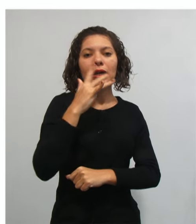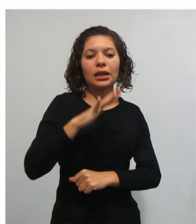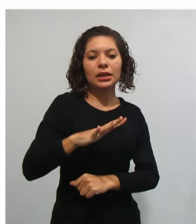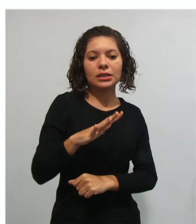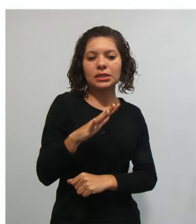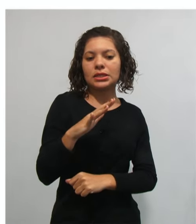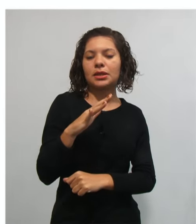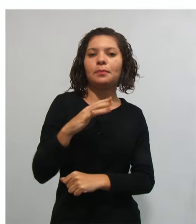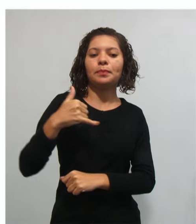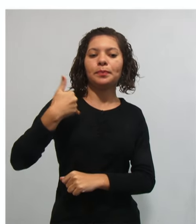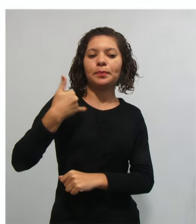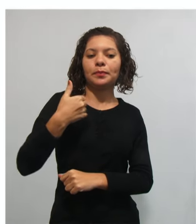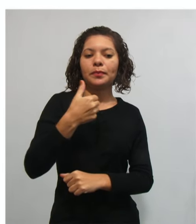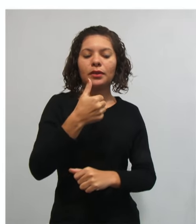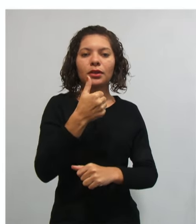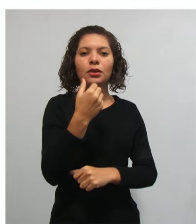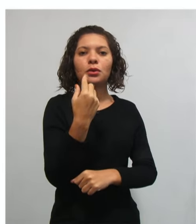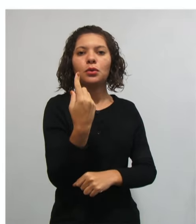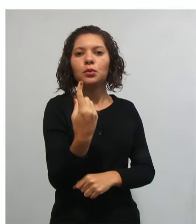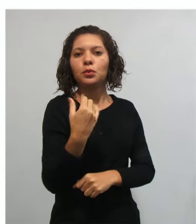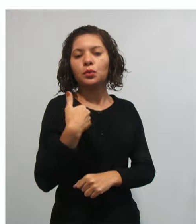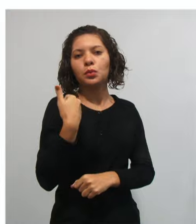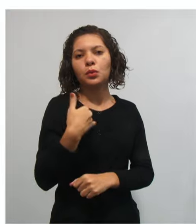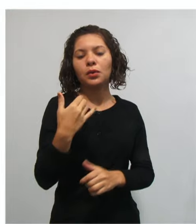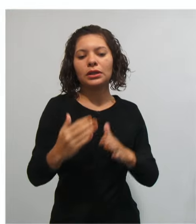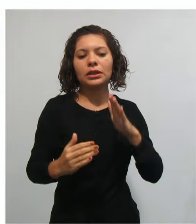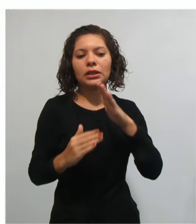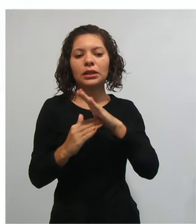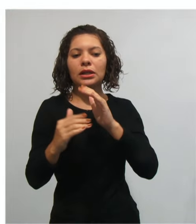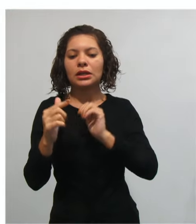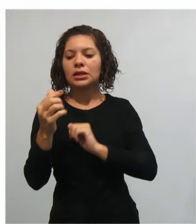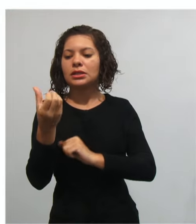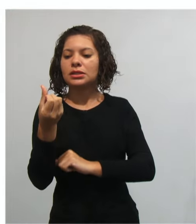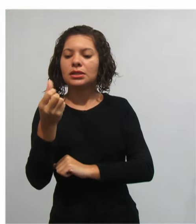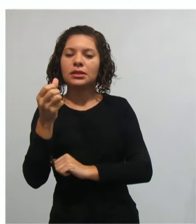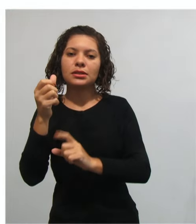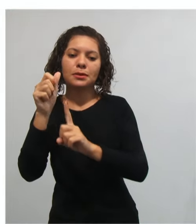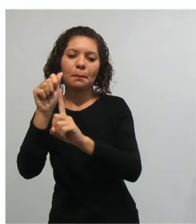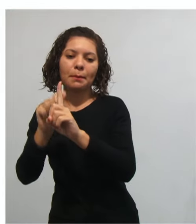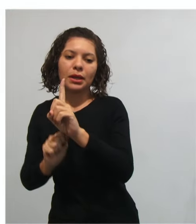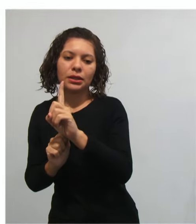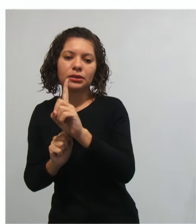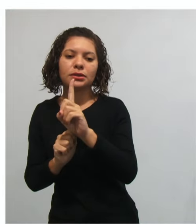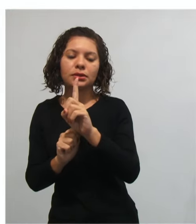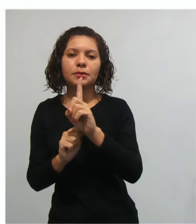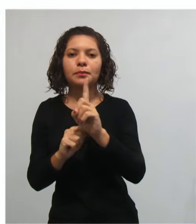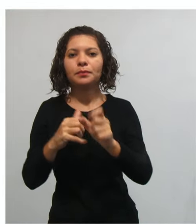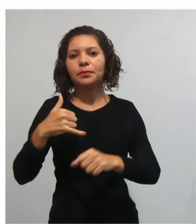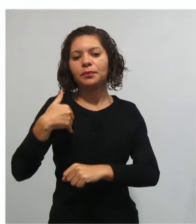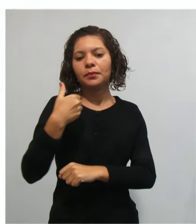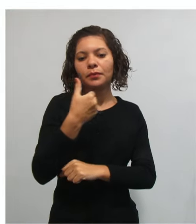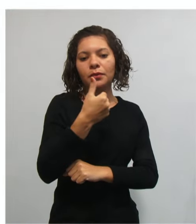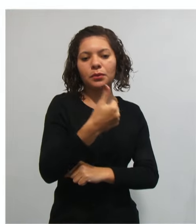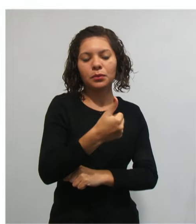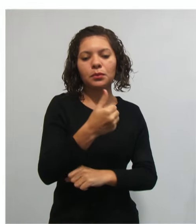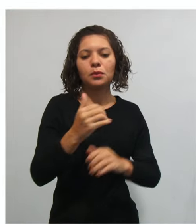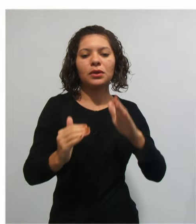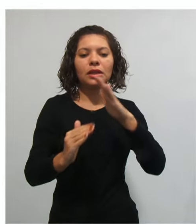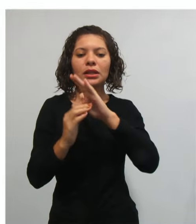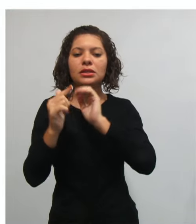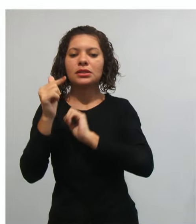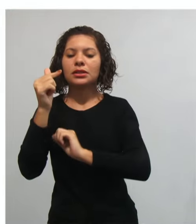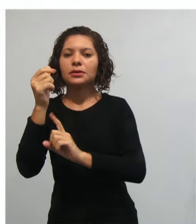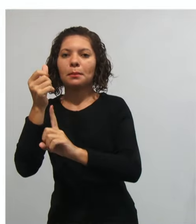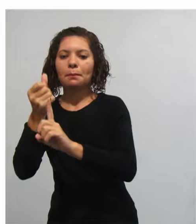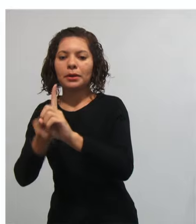meses segunda faixa etária de 1 ano a 7 meses e de 1 ano e 7 meses a 3 anos e 11 meses e a